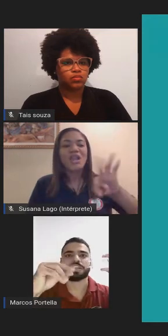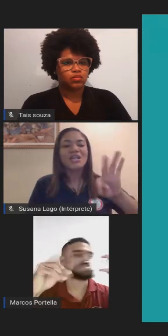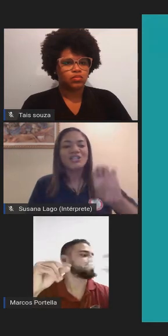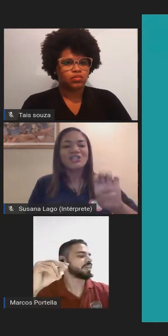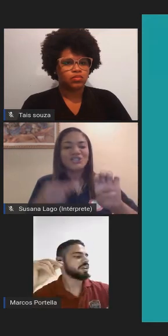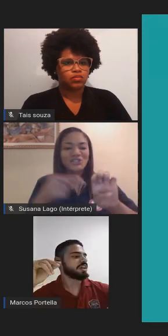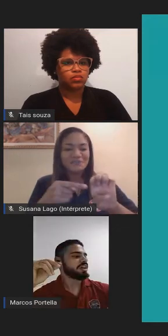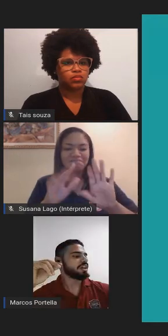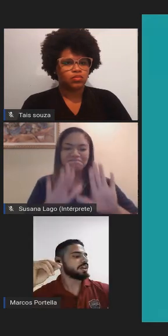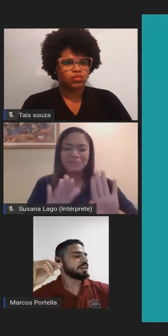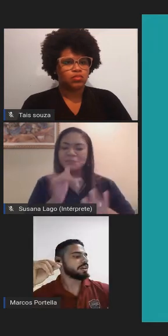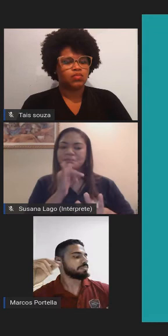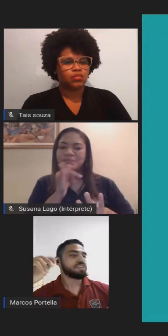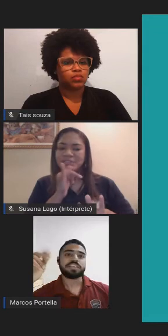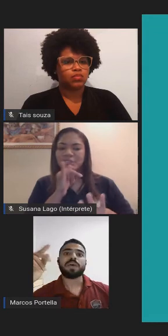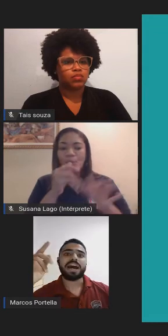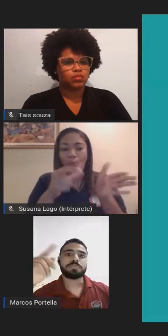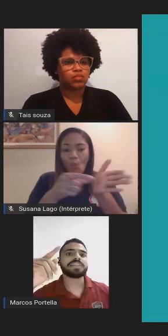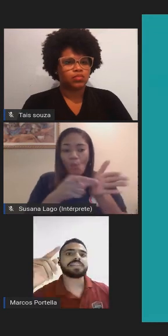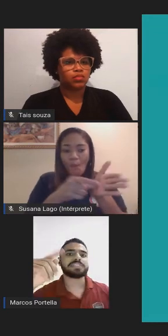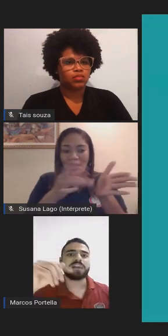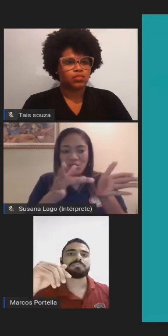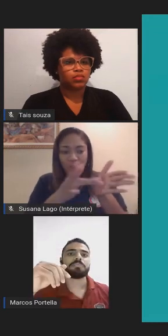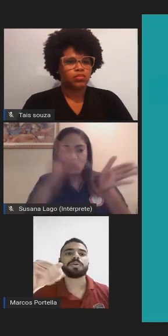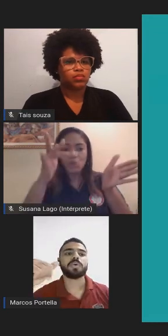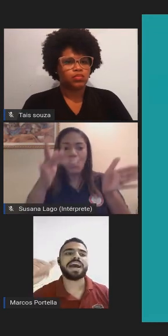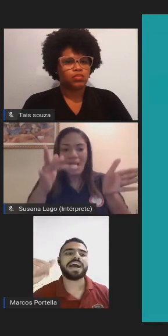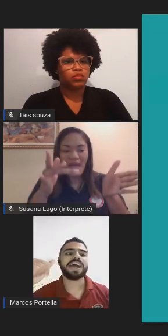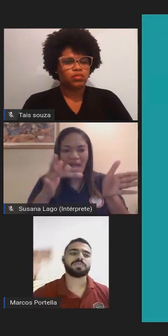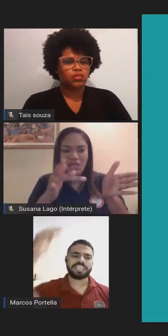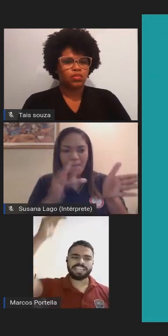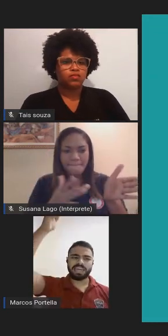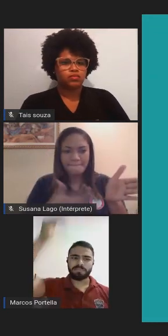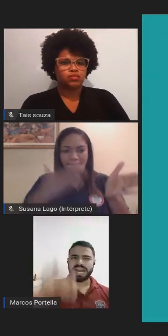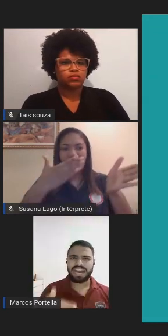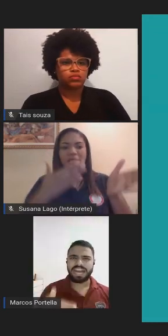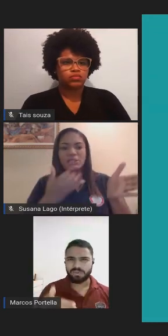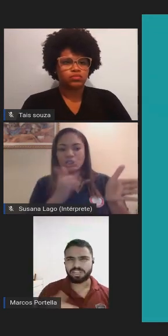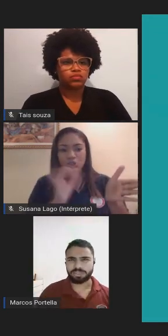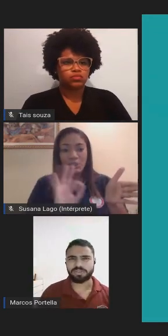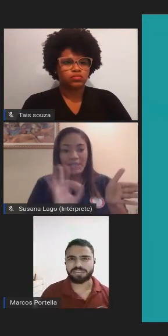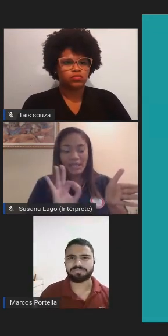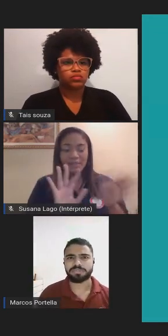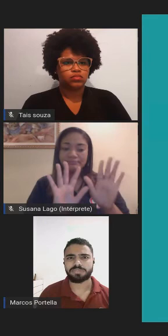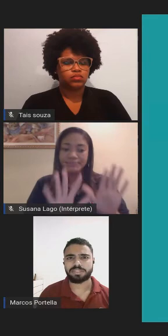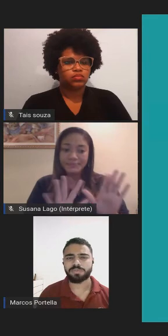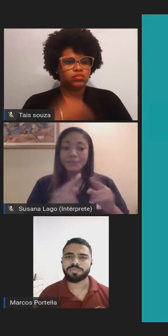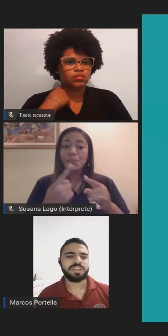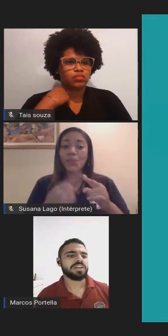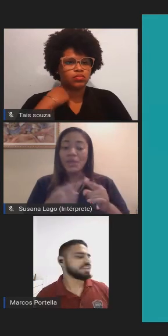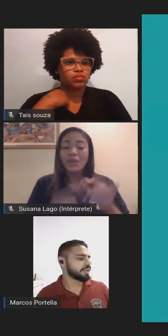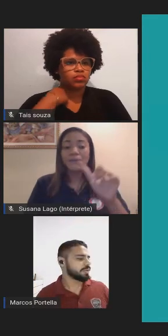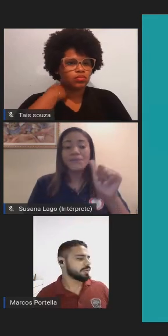está isolando, deixa o raio passar, porque o raio consegue quebrar o isolamento do ar,